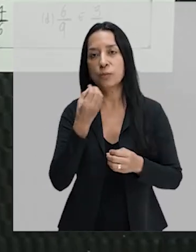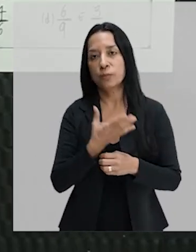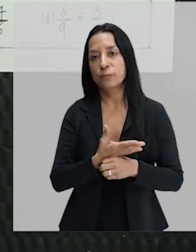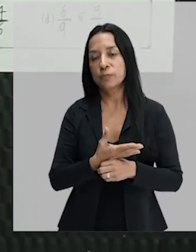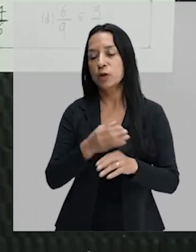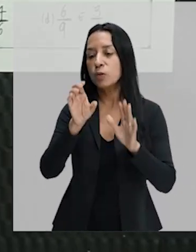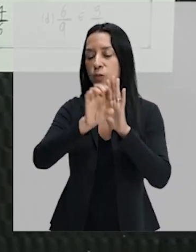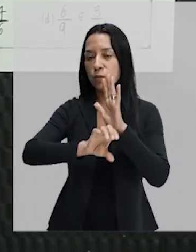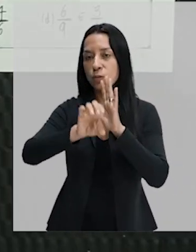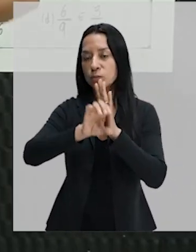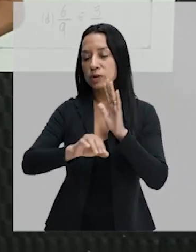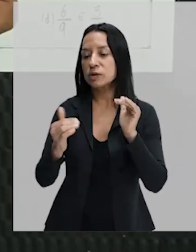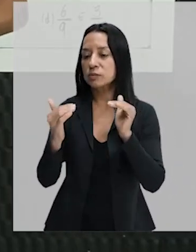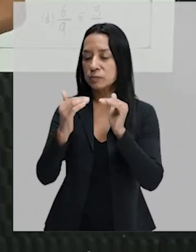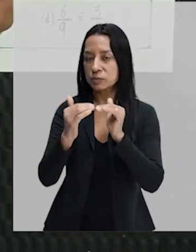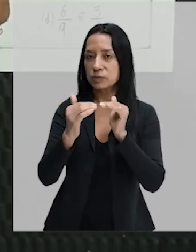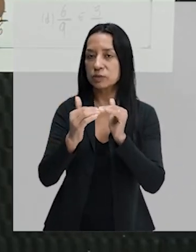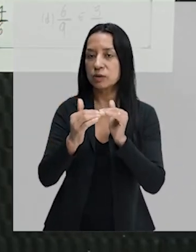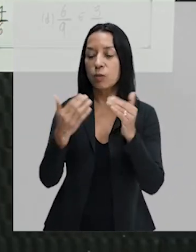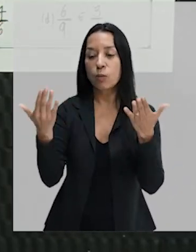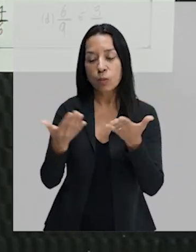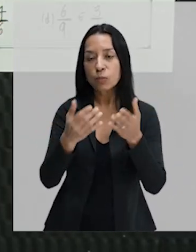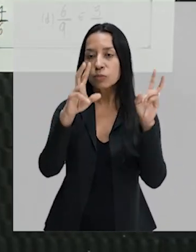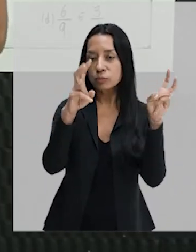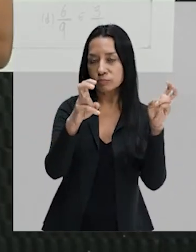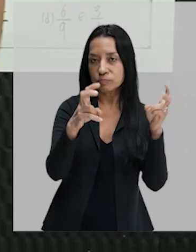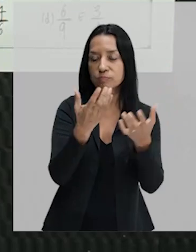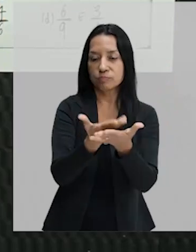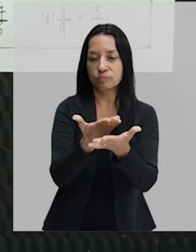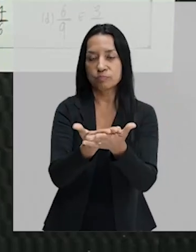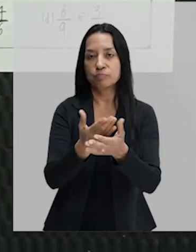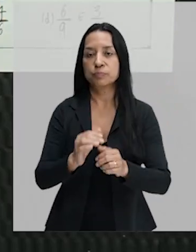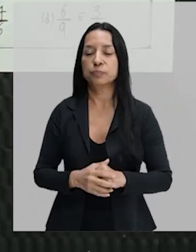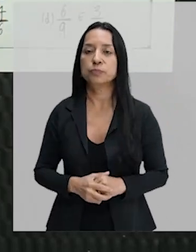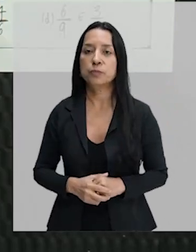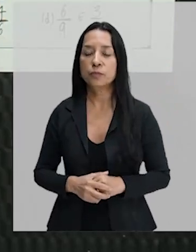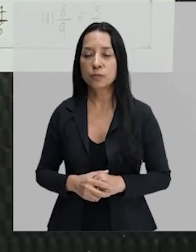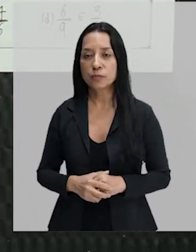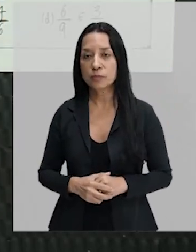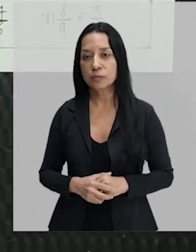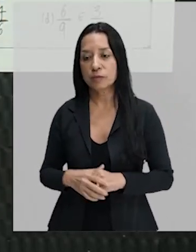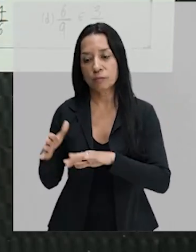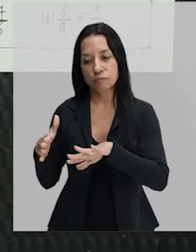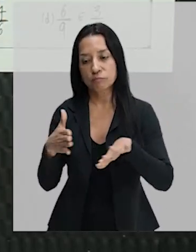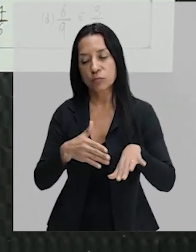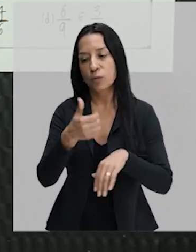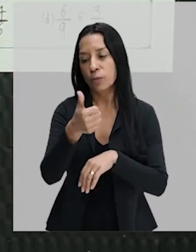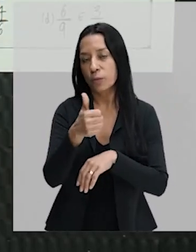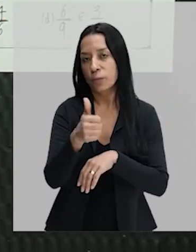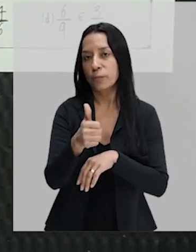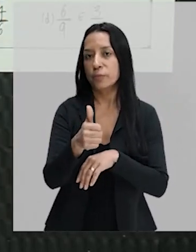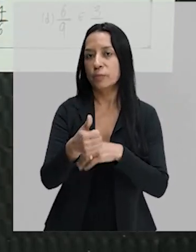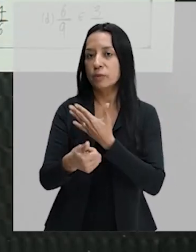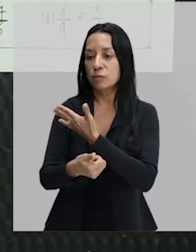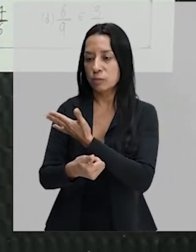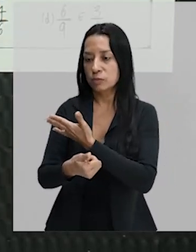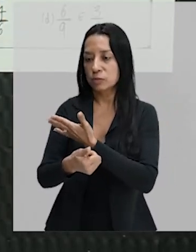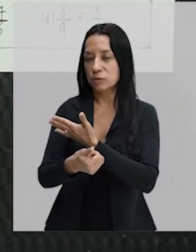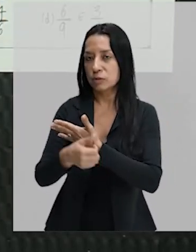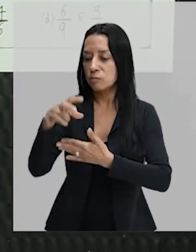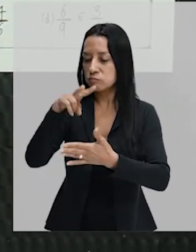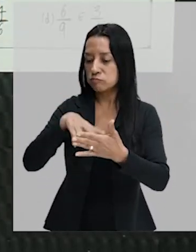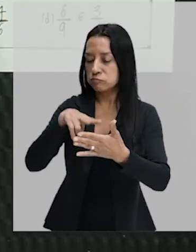conceito de proporção é o tema da nossa aula de hoje, tá? Galera, coloquei primeiro uma situação. Vamos supor que tem